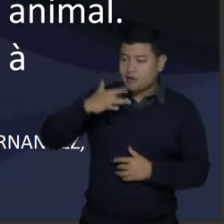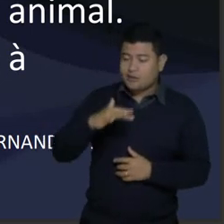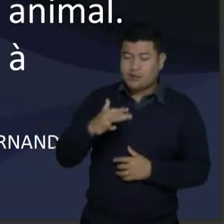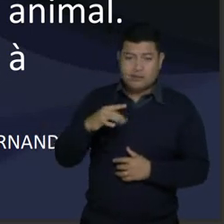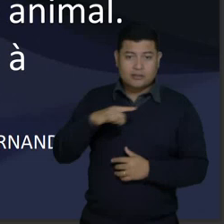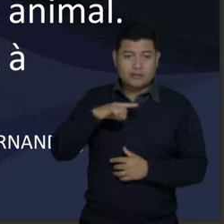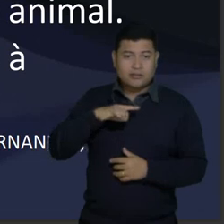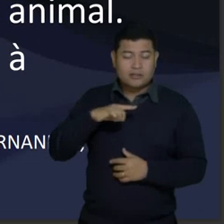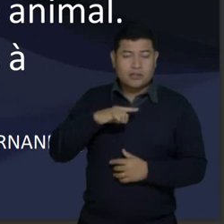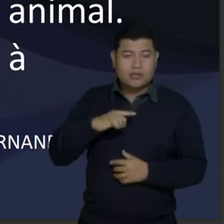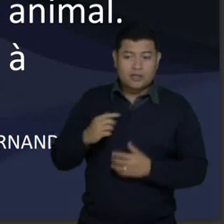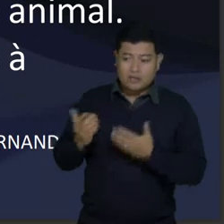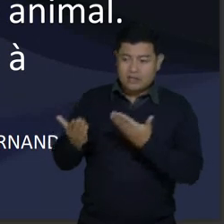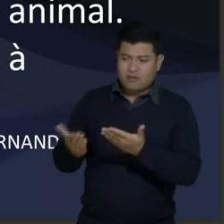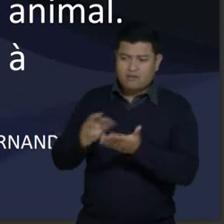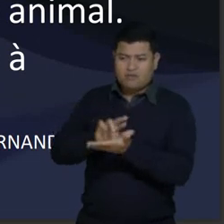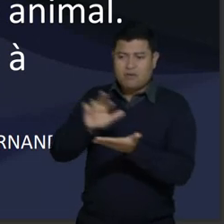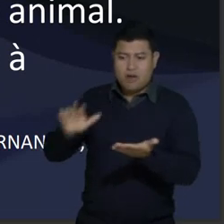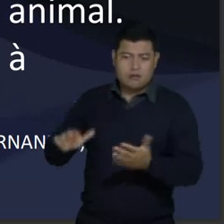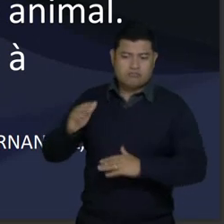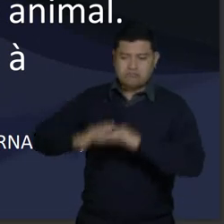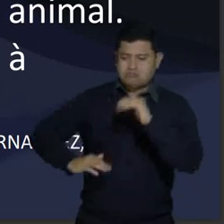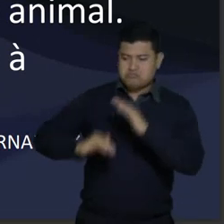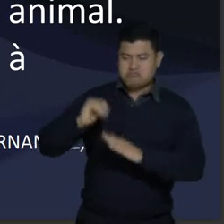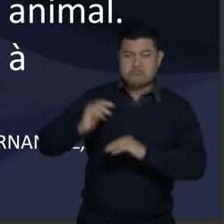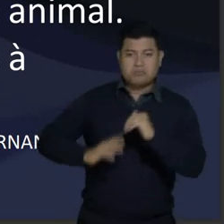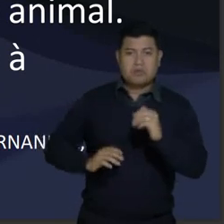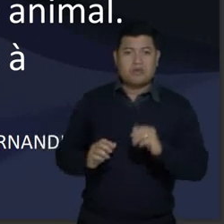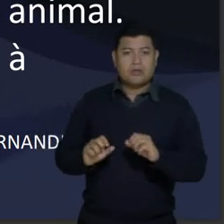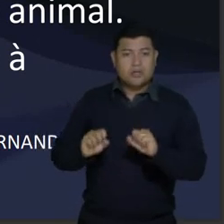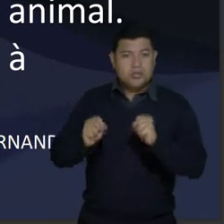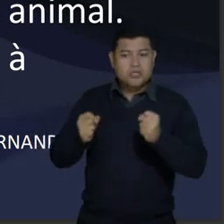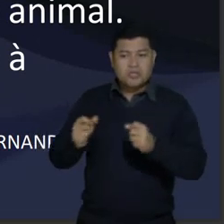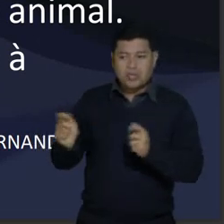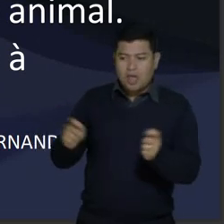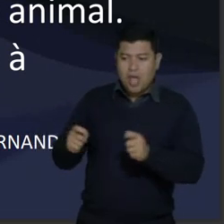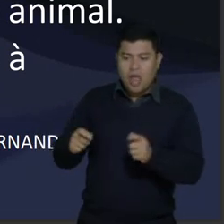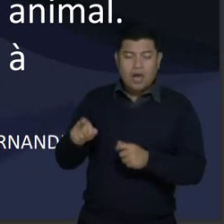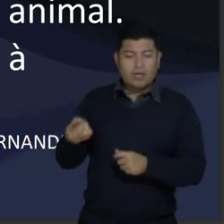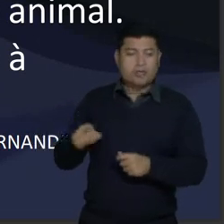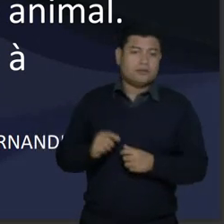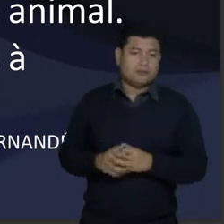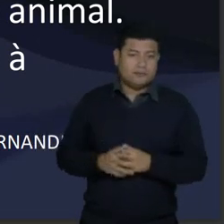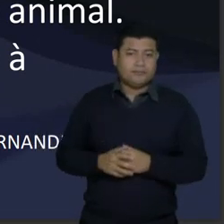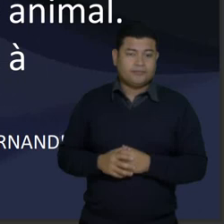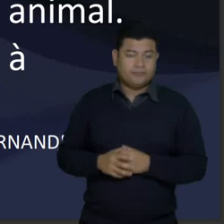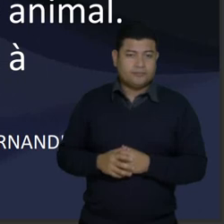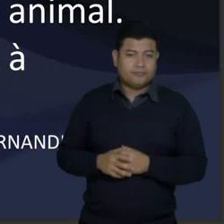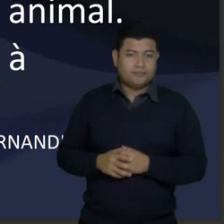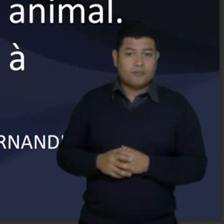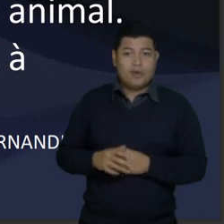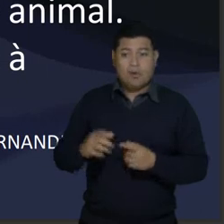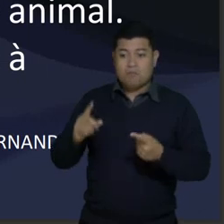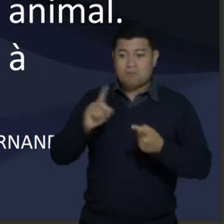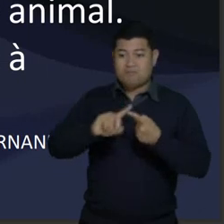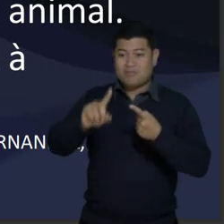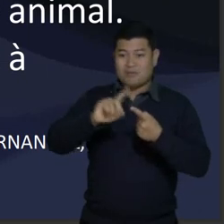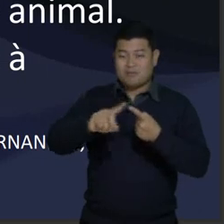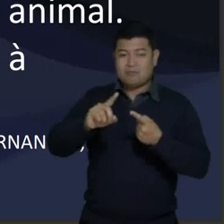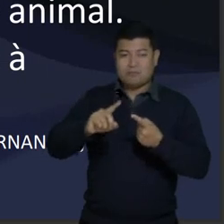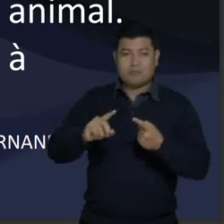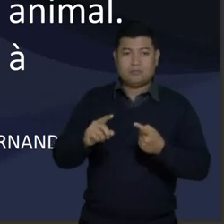tem idades uma das primeiras coisas que a psicopedagogia traz pra gente